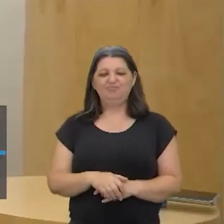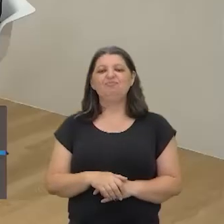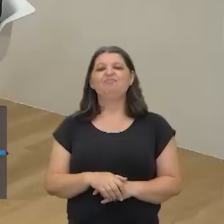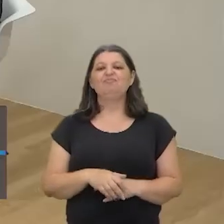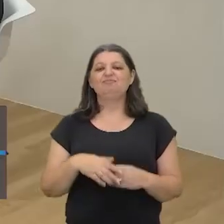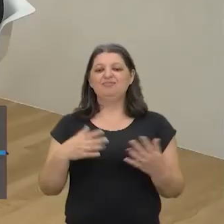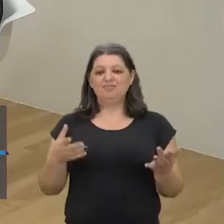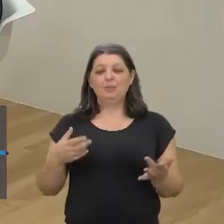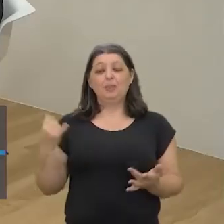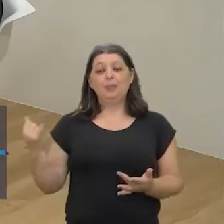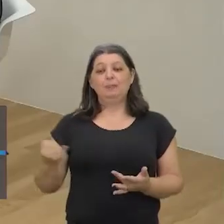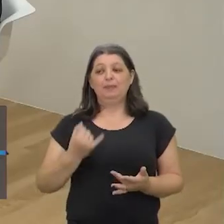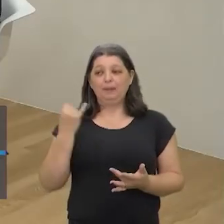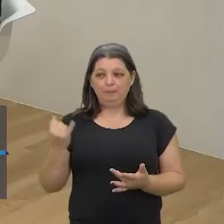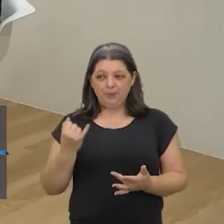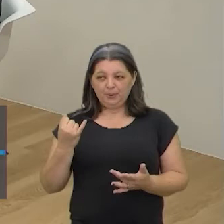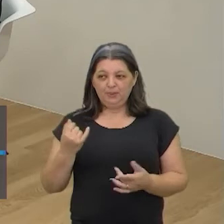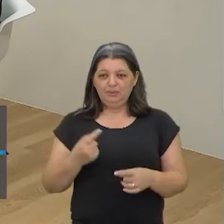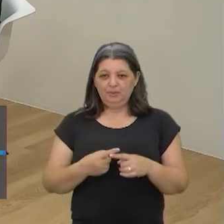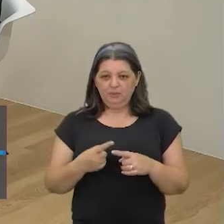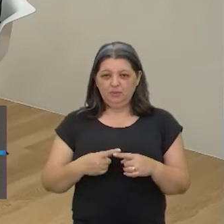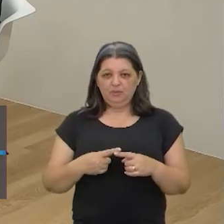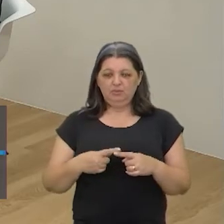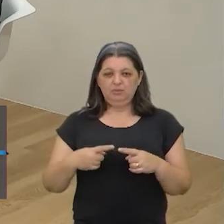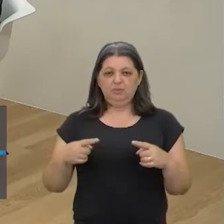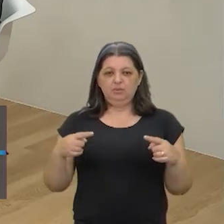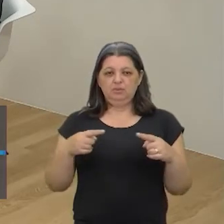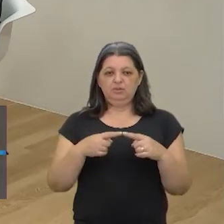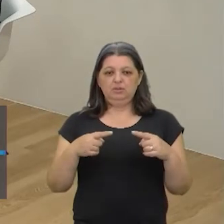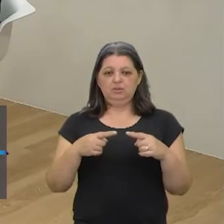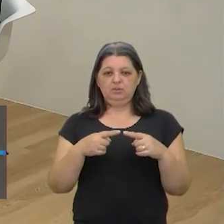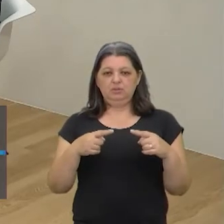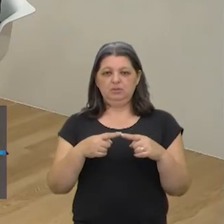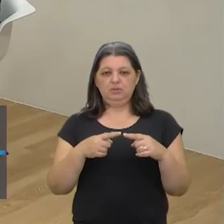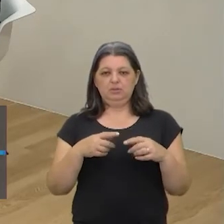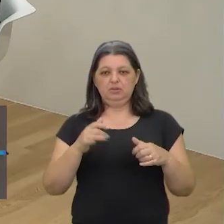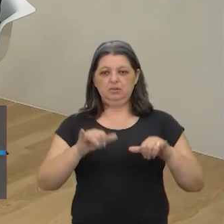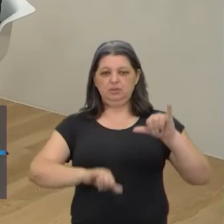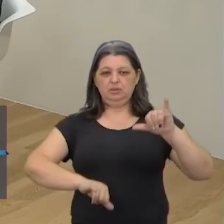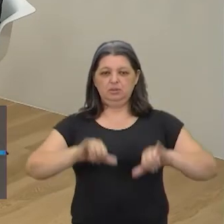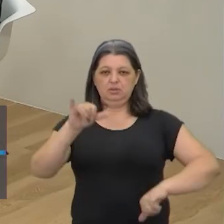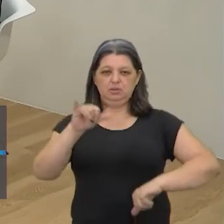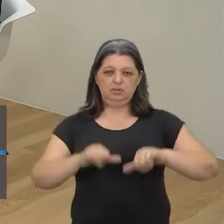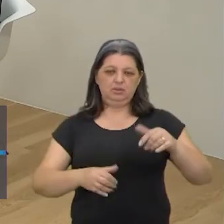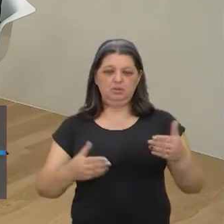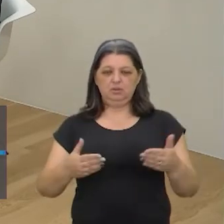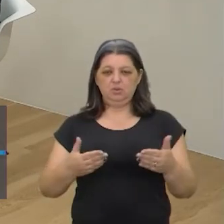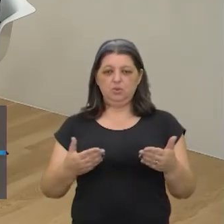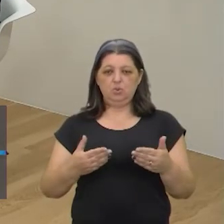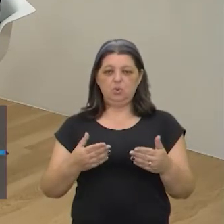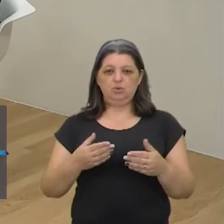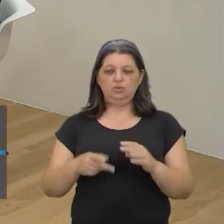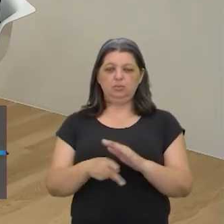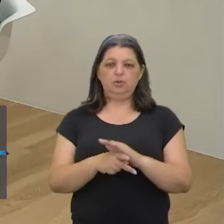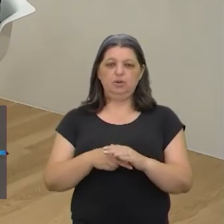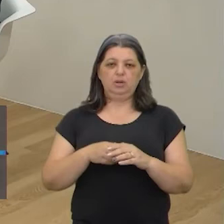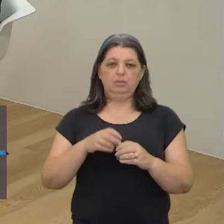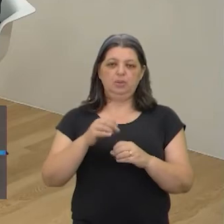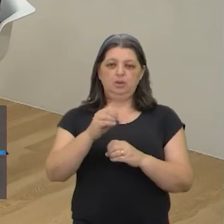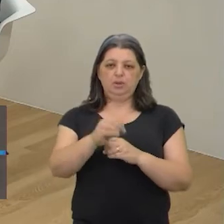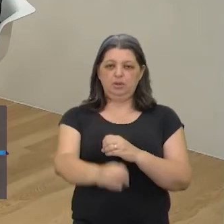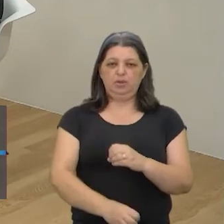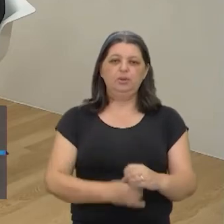que como a gente vai começar a falar de ligação química, a gente vai falar hoje da iônica e semana que vem, na próxima aula,